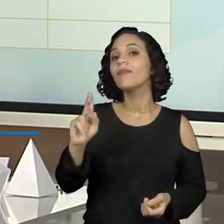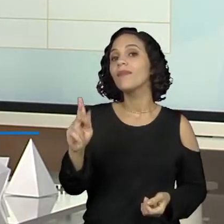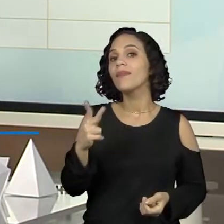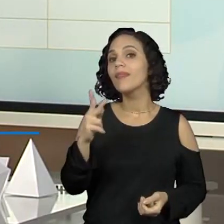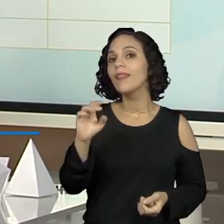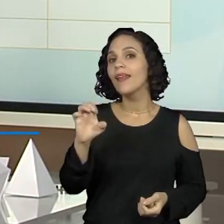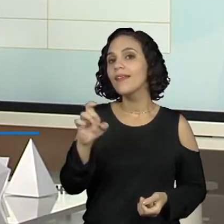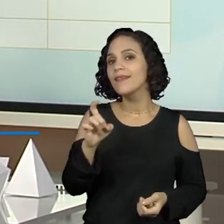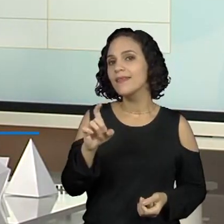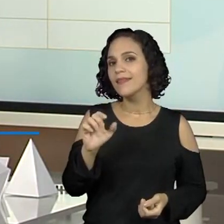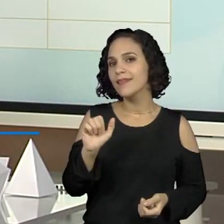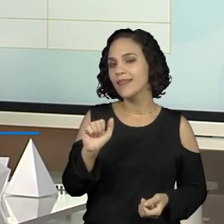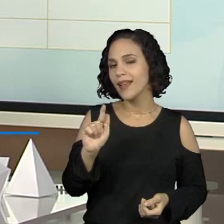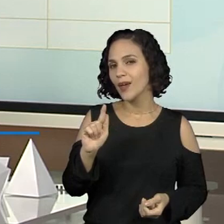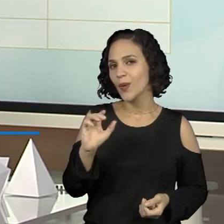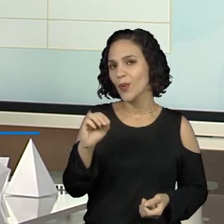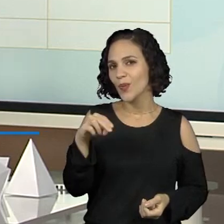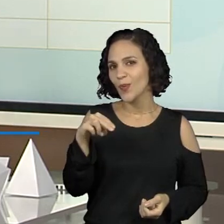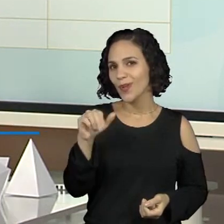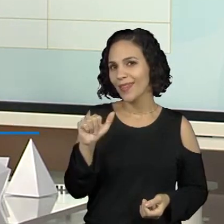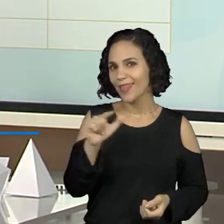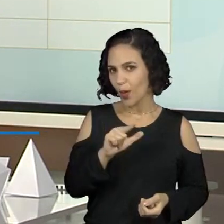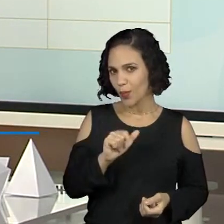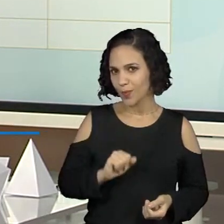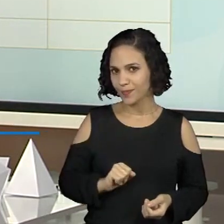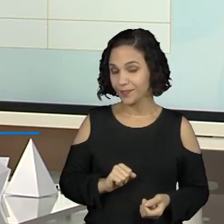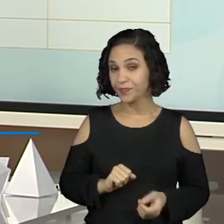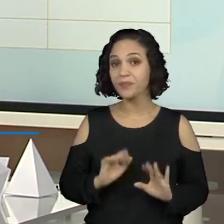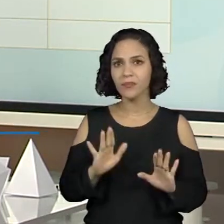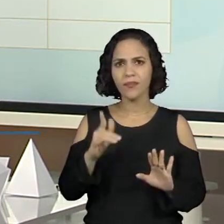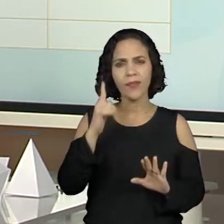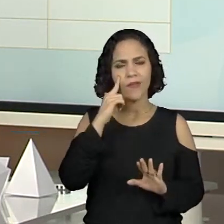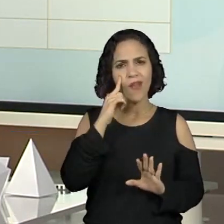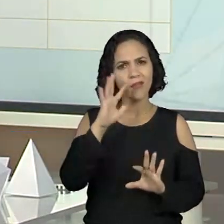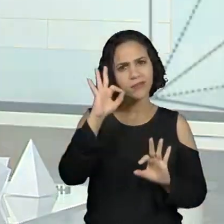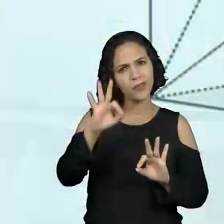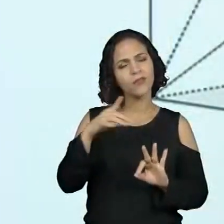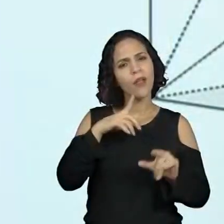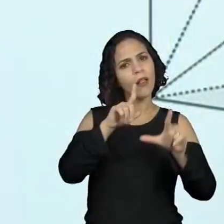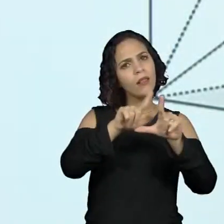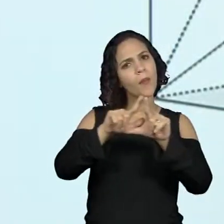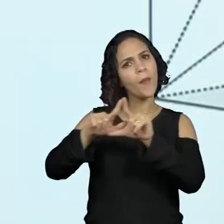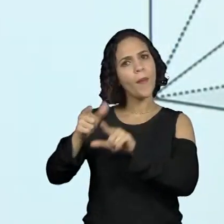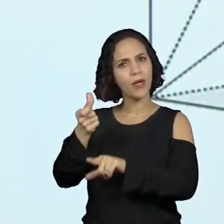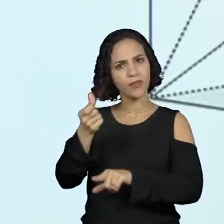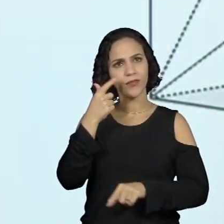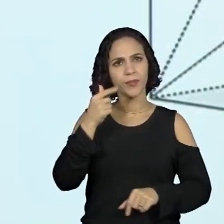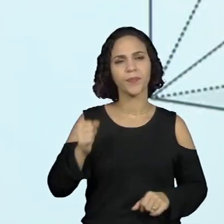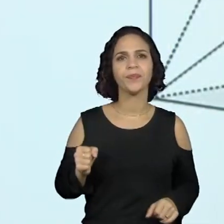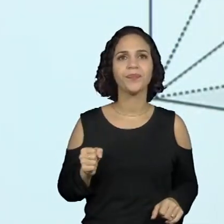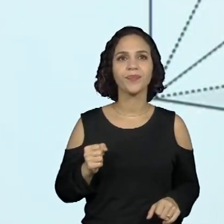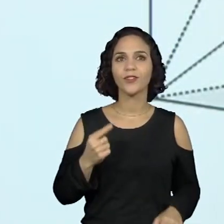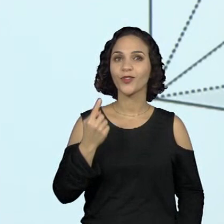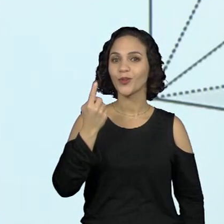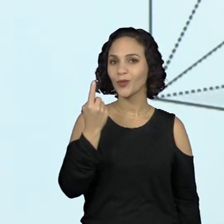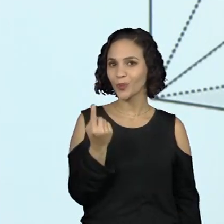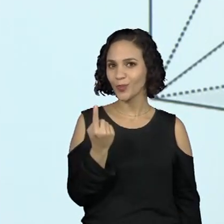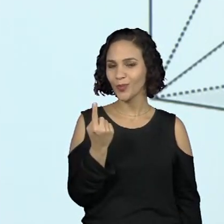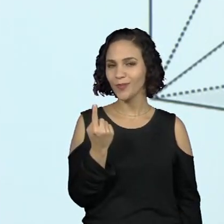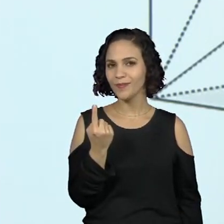base hexagonal, não é? Então, vamos conferir se tem 6 faces aqui na planificação? Eu tenho